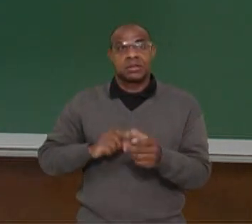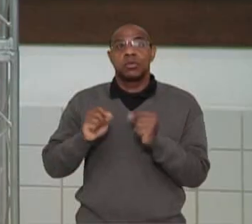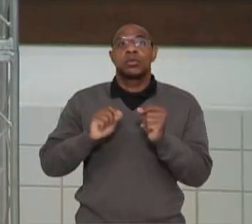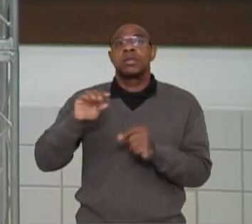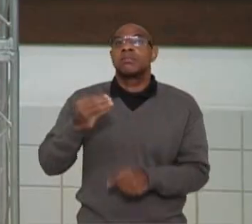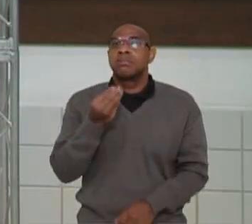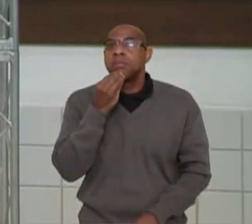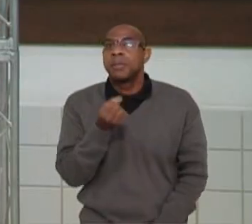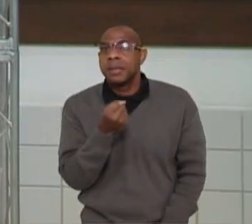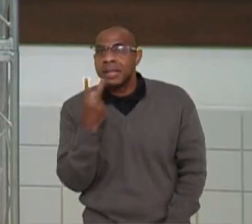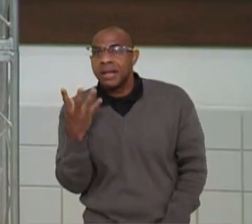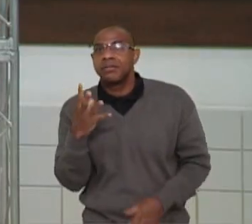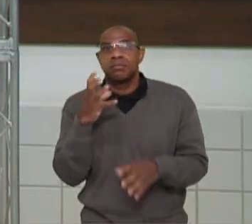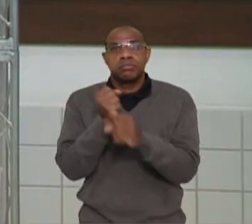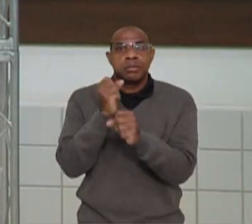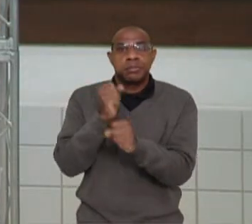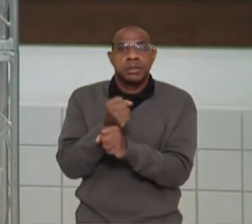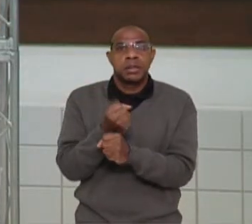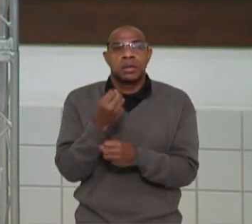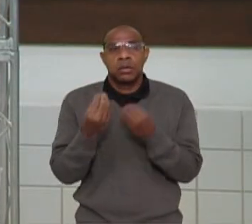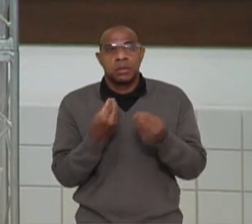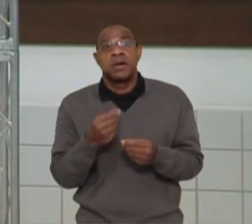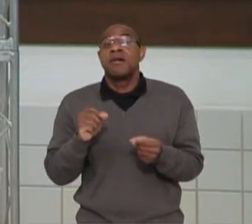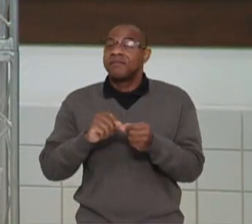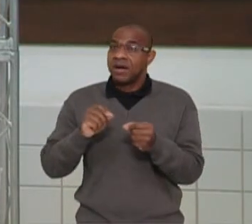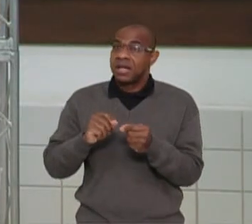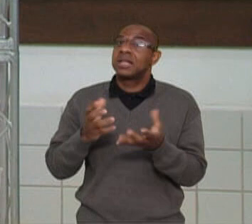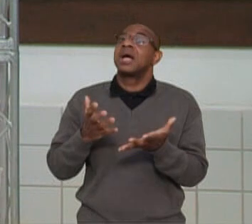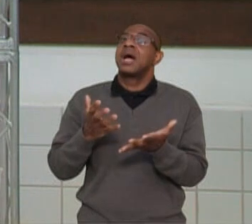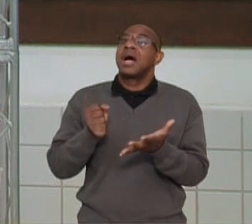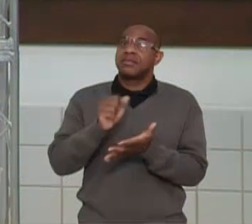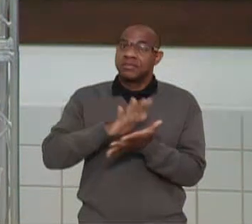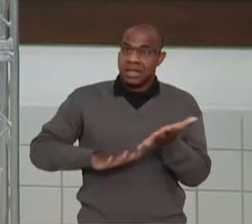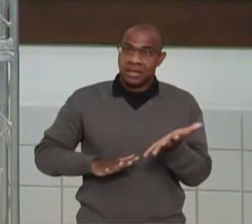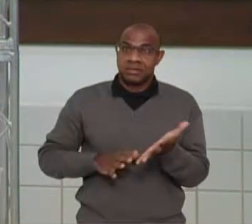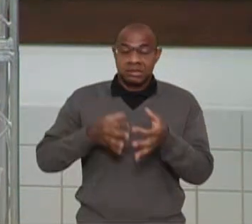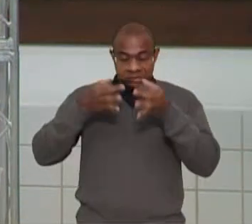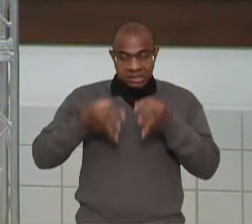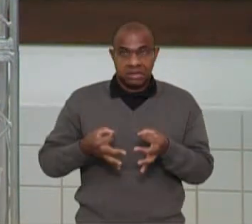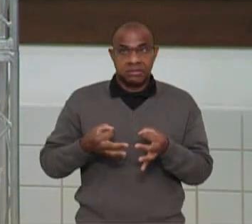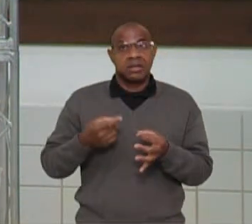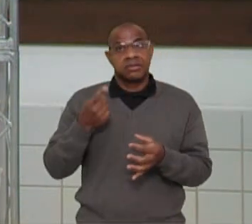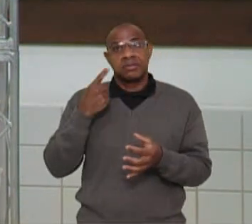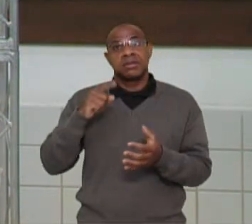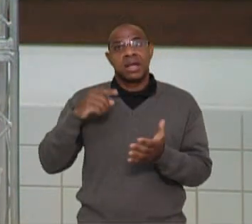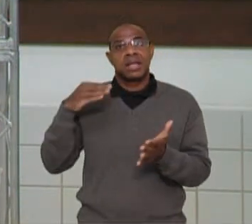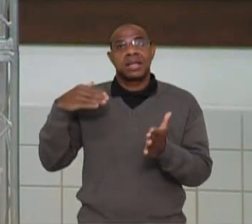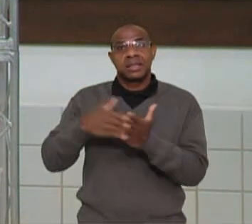certo? Então, faça as atividades direitinho e a gente se vê na próxima aula. Até lá!